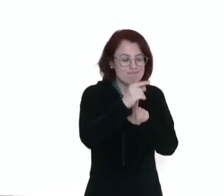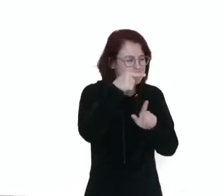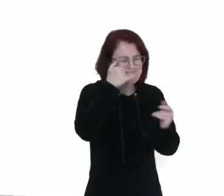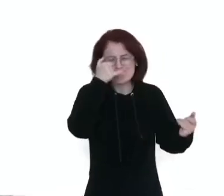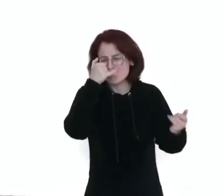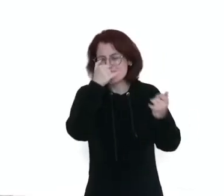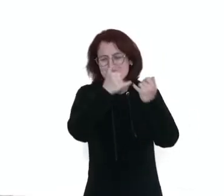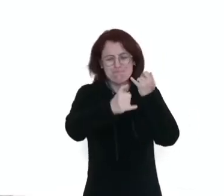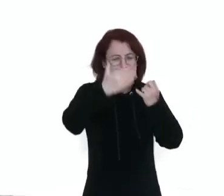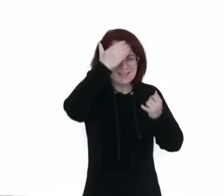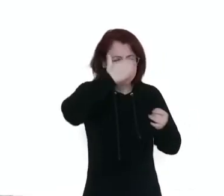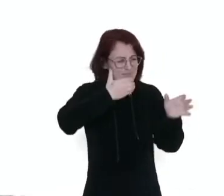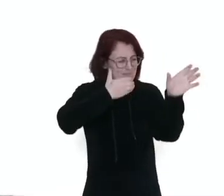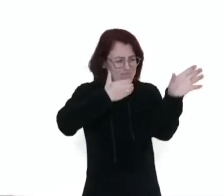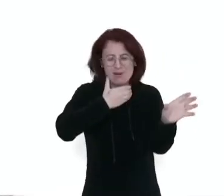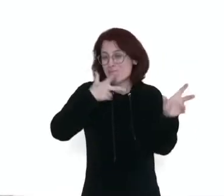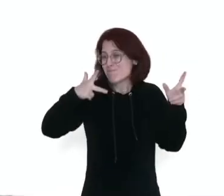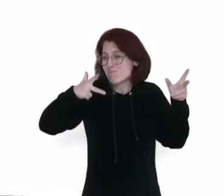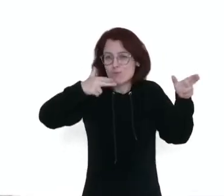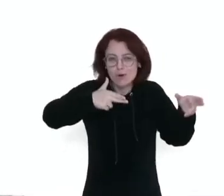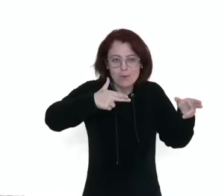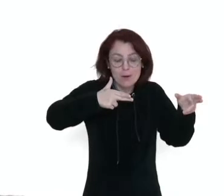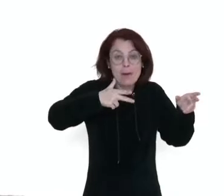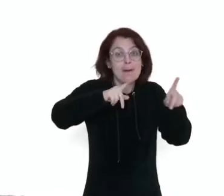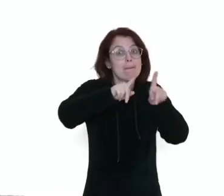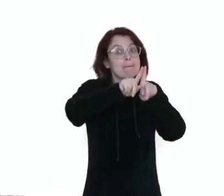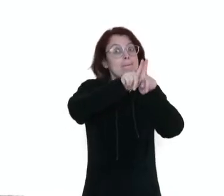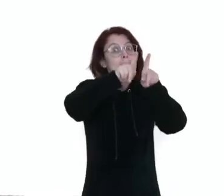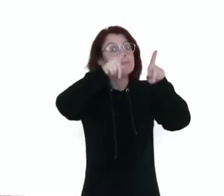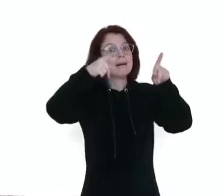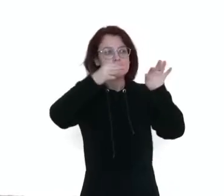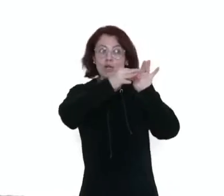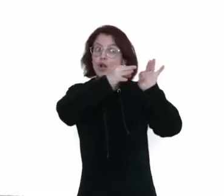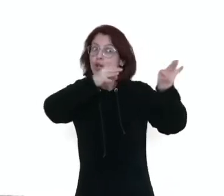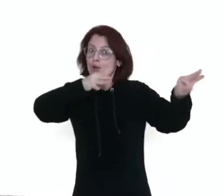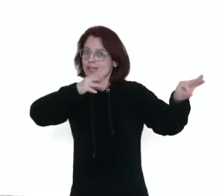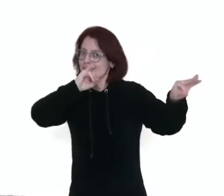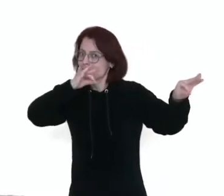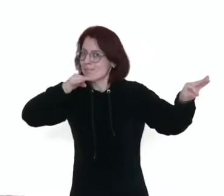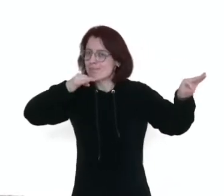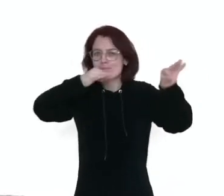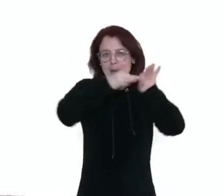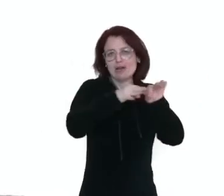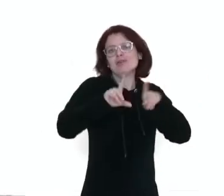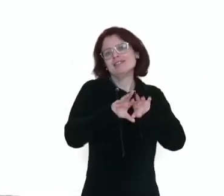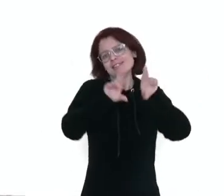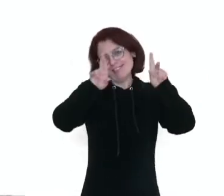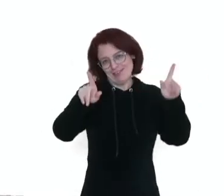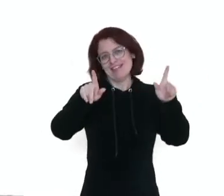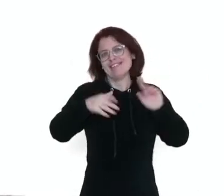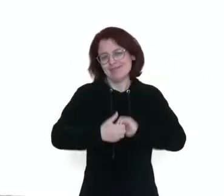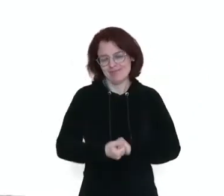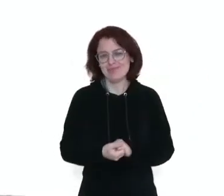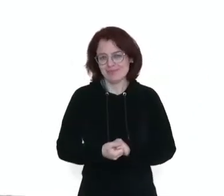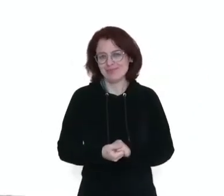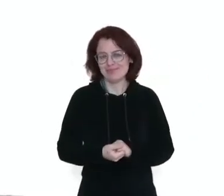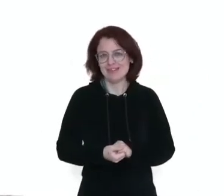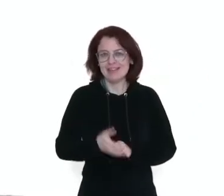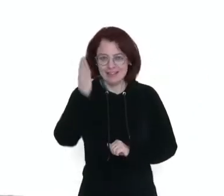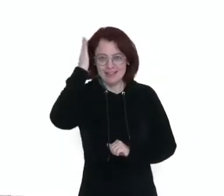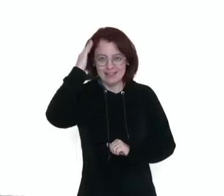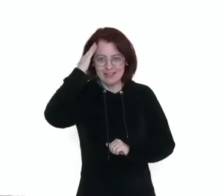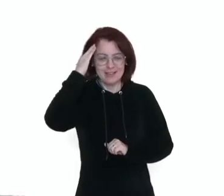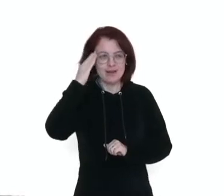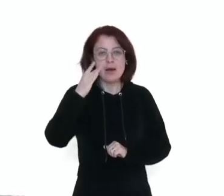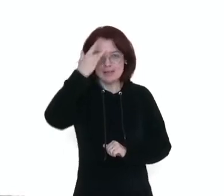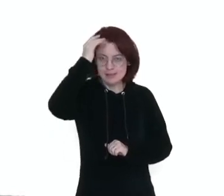cara, cuspida e escarrada, mas só de longe, né? Quer dizer, não era parecido comigo talvez